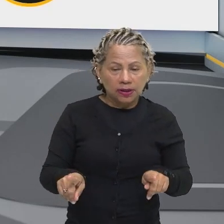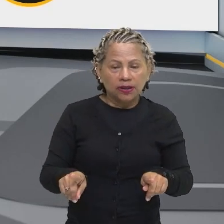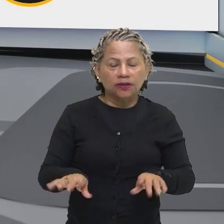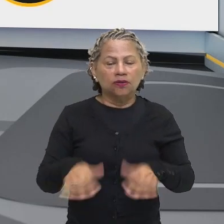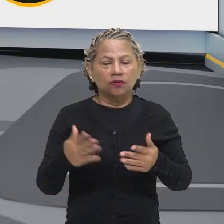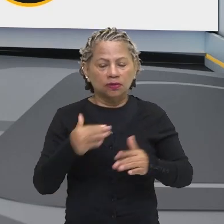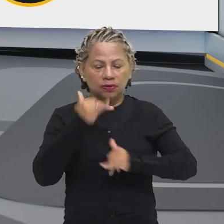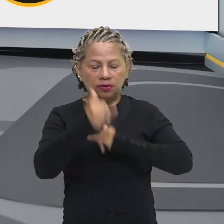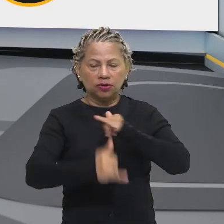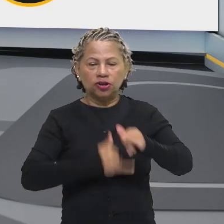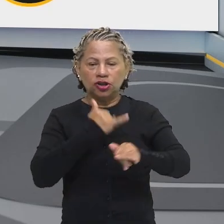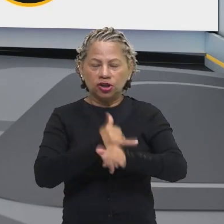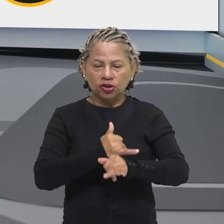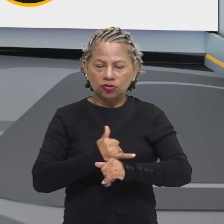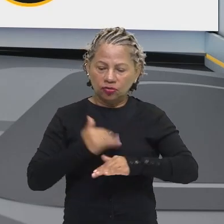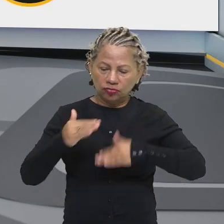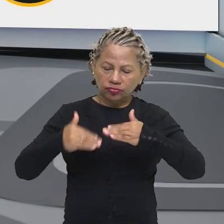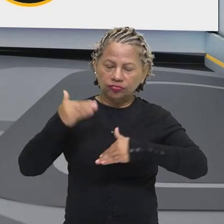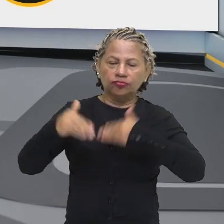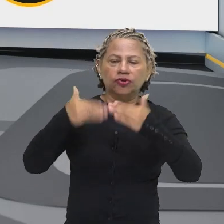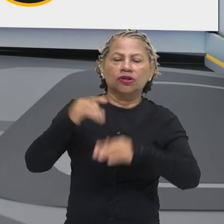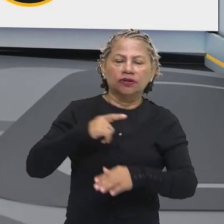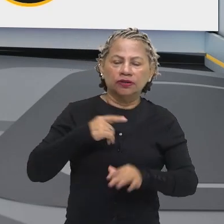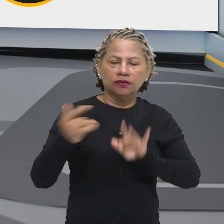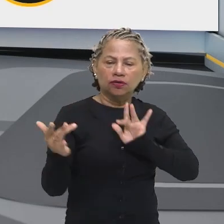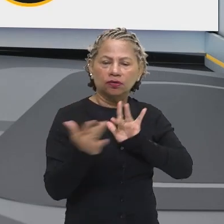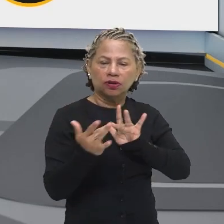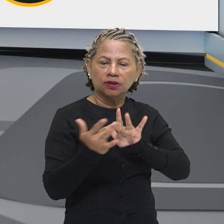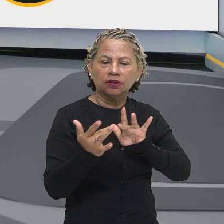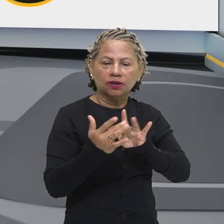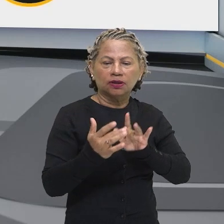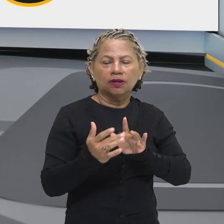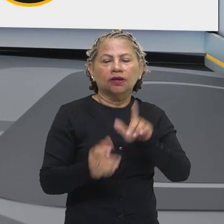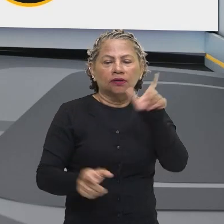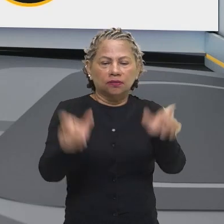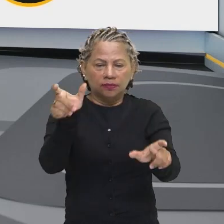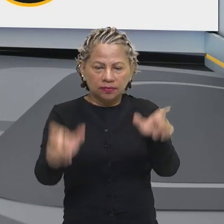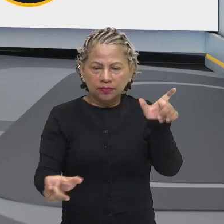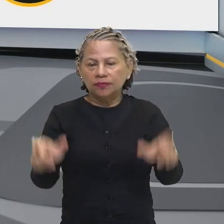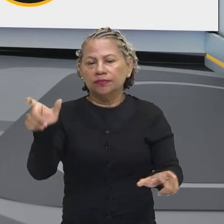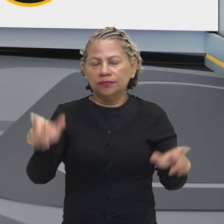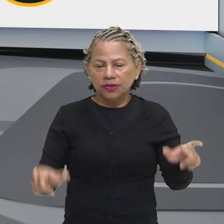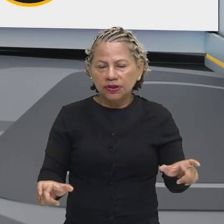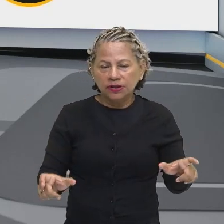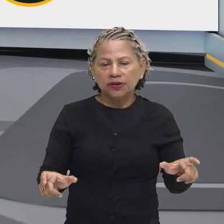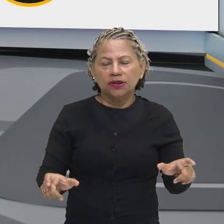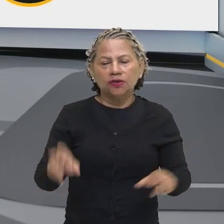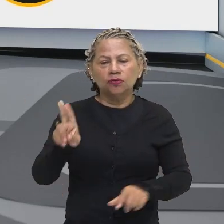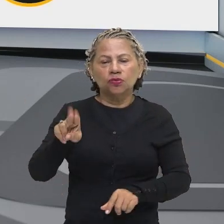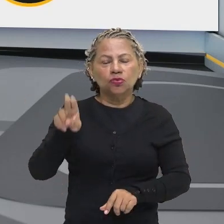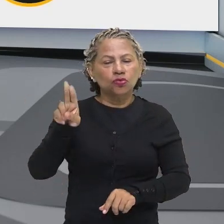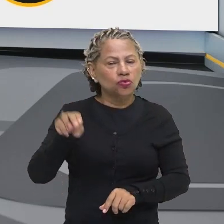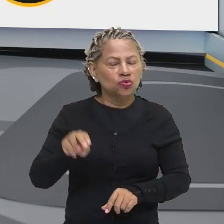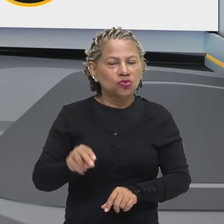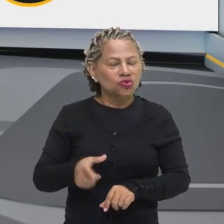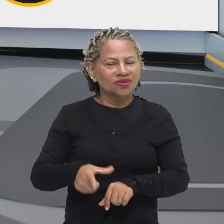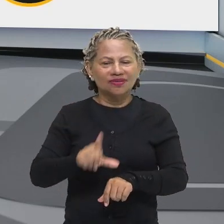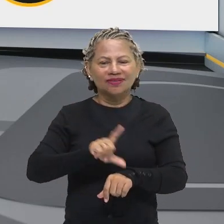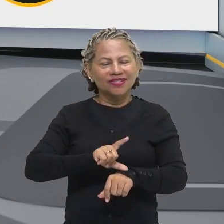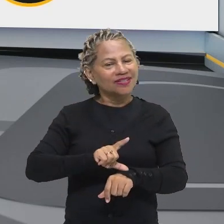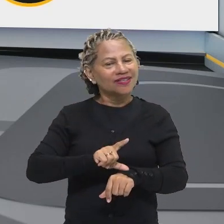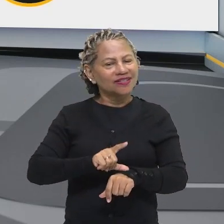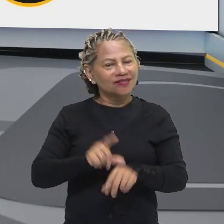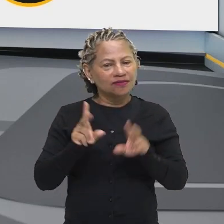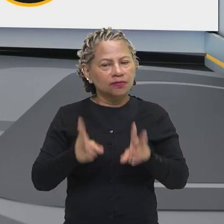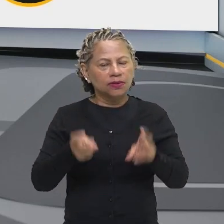tornou popular, conseguiu conectar pessoas de forma nunca antes vista. E esse foi